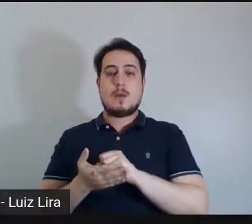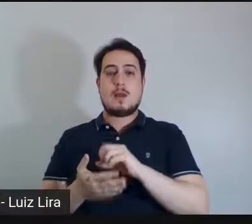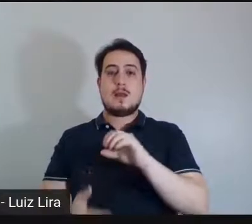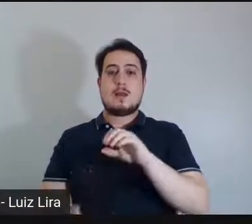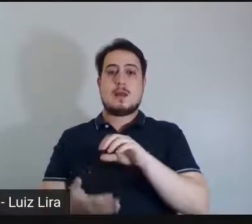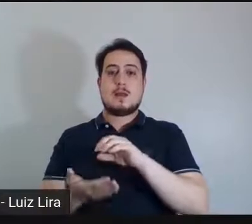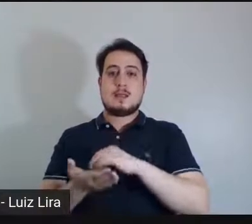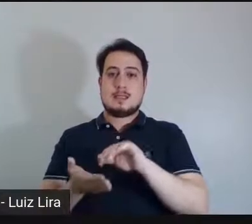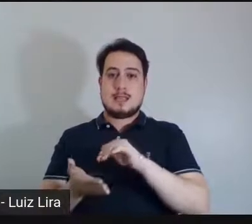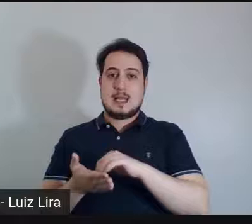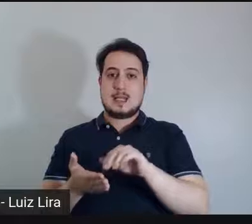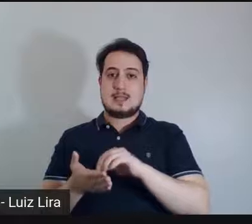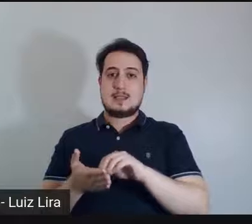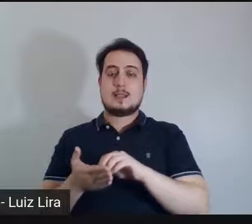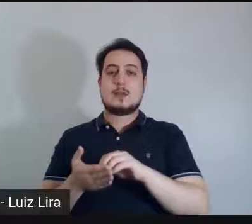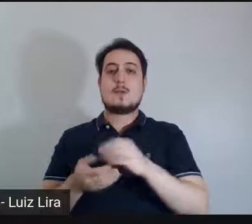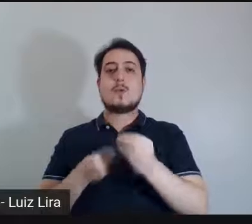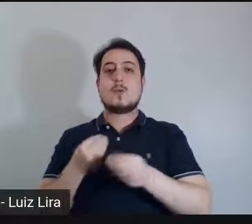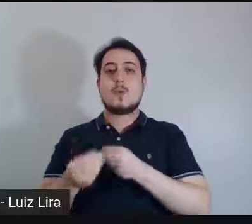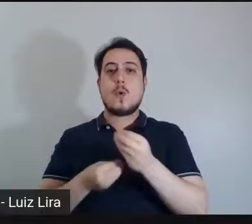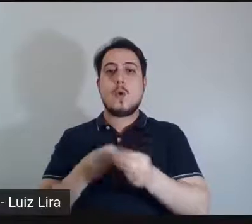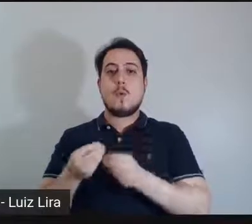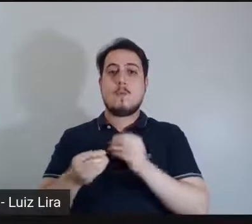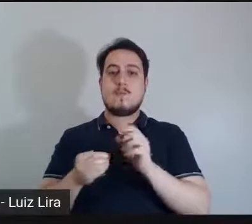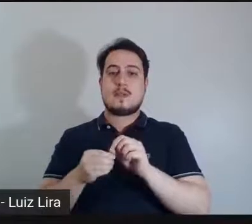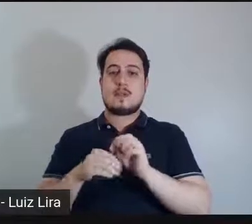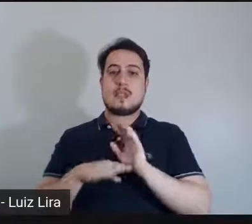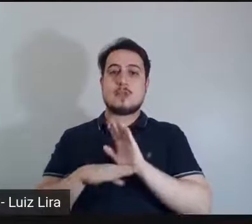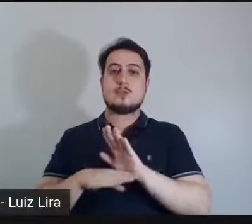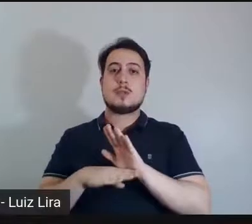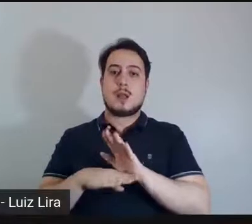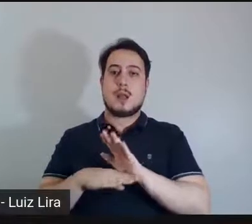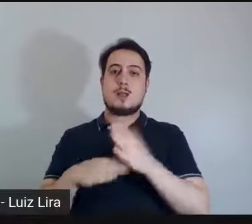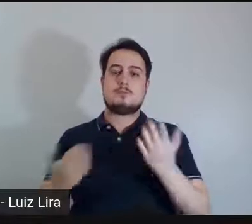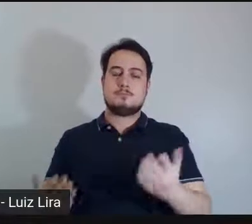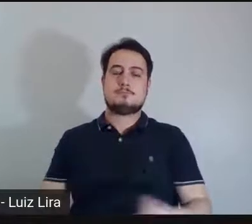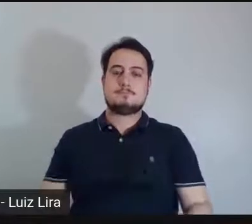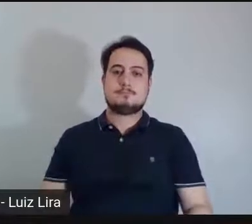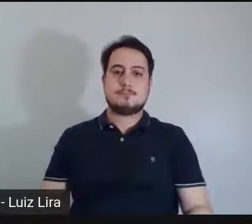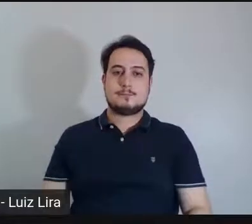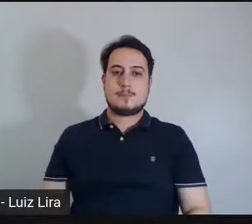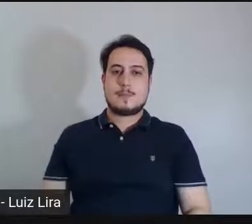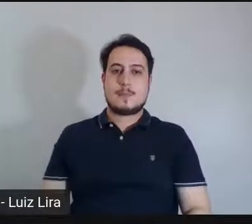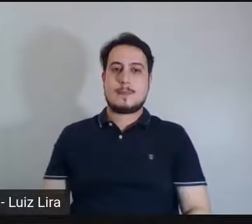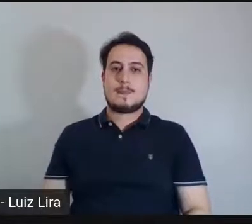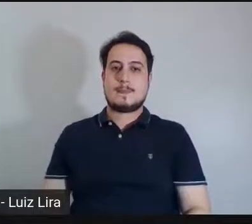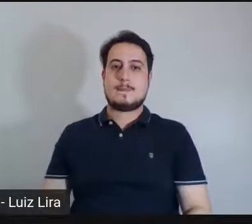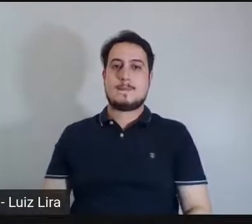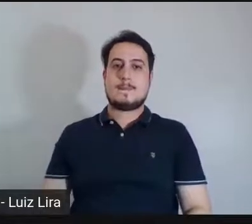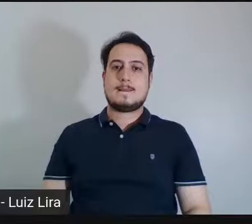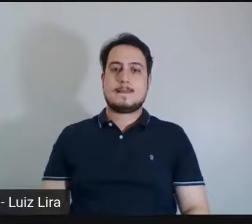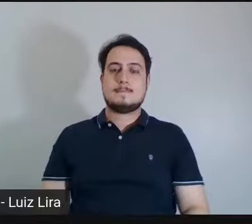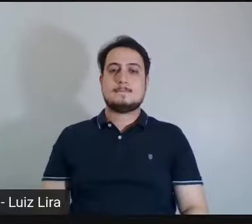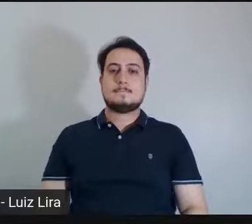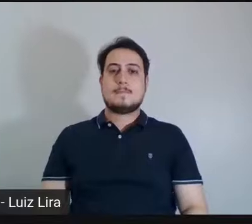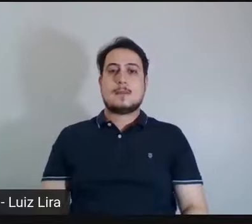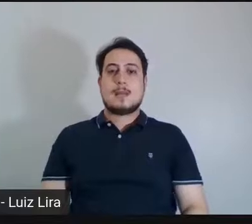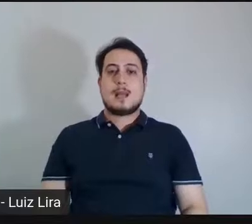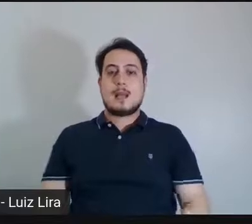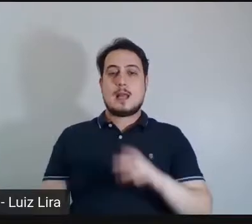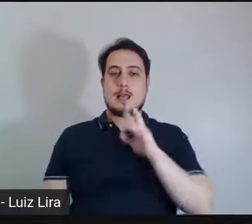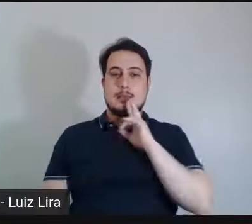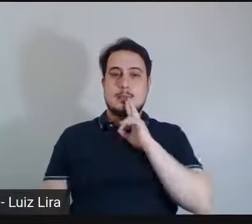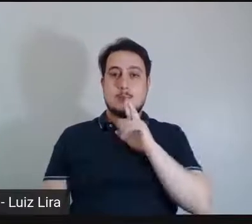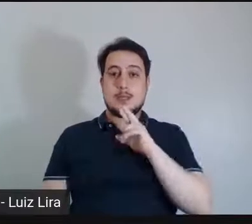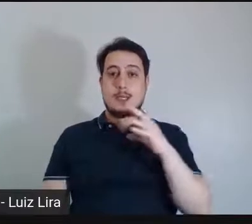do governo e o que ela ia fazer em função disso, né? Então, o que aconteceu? Então, respondendo assim,